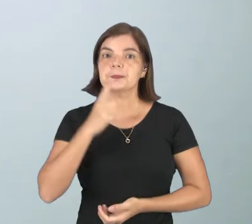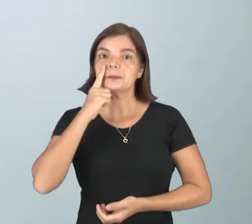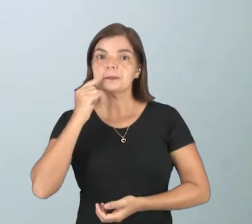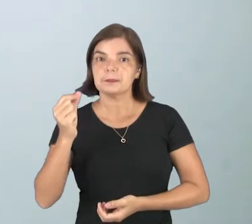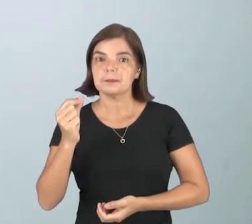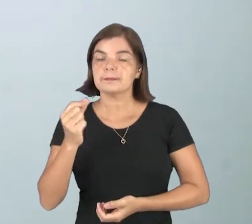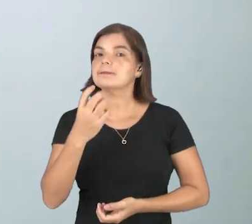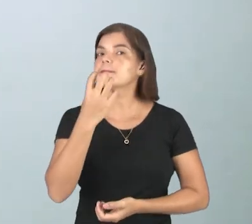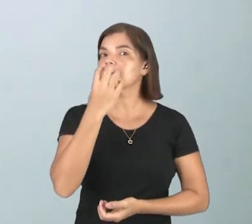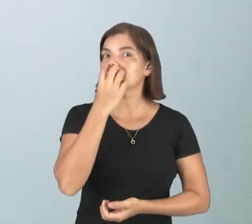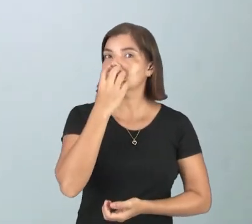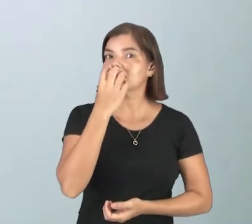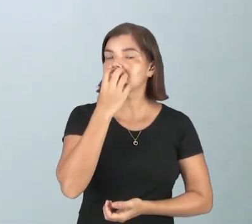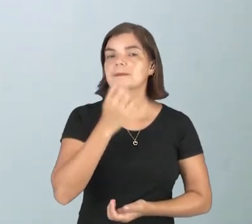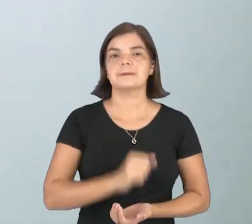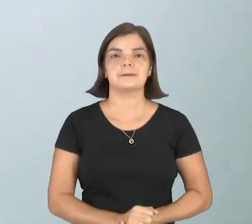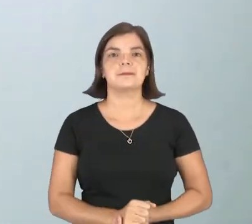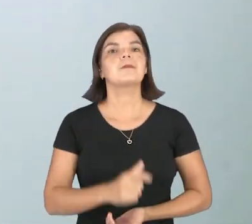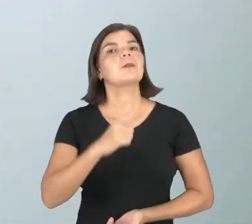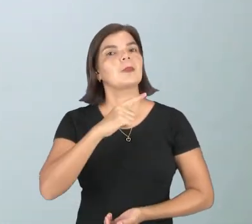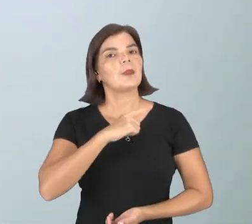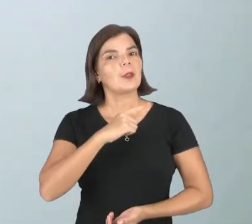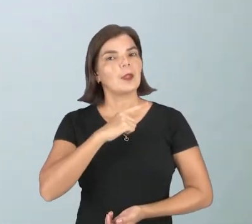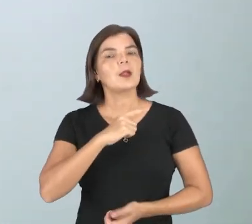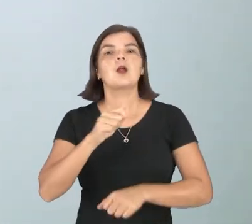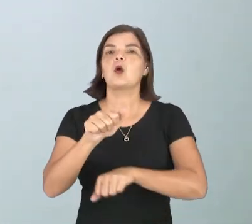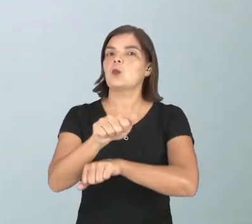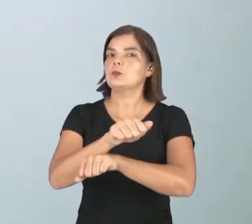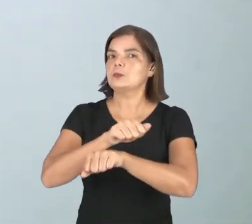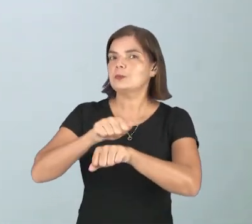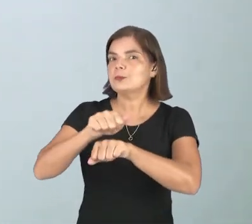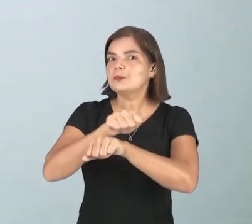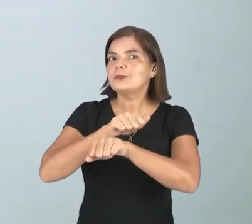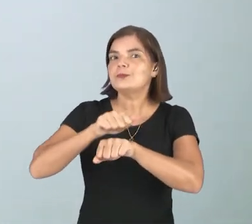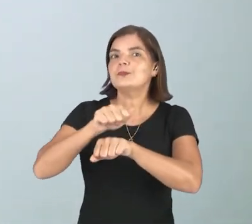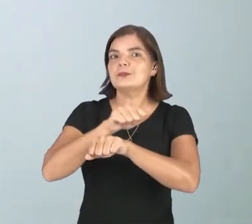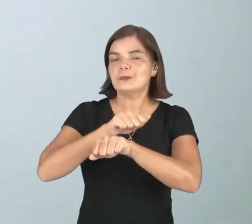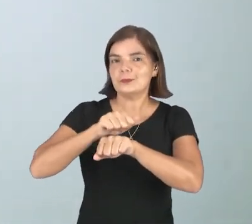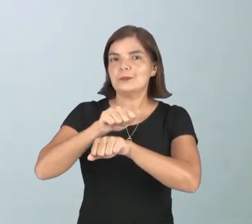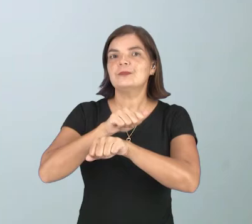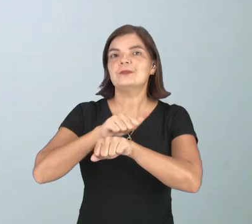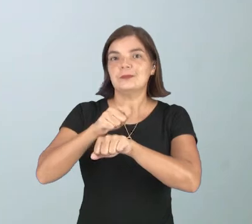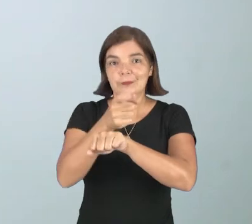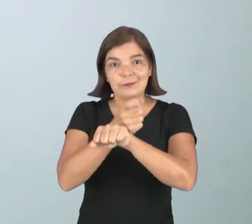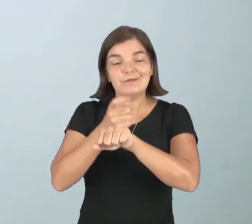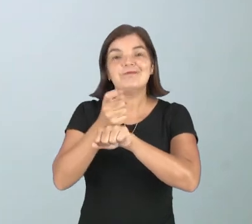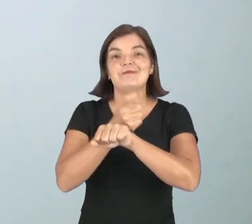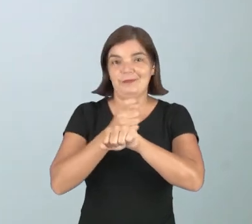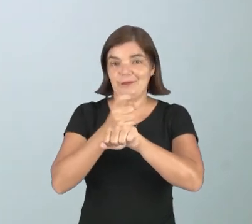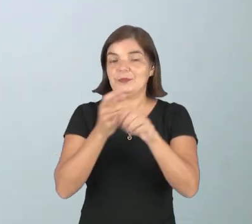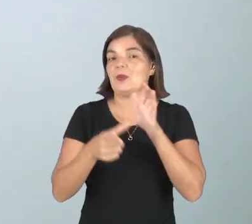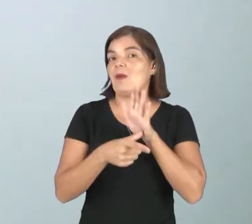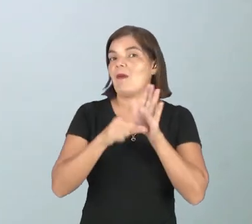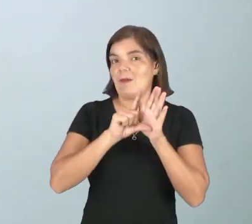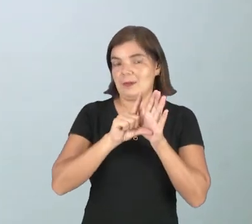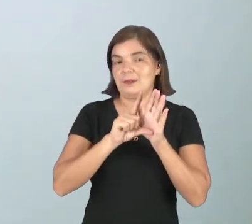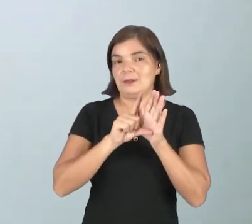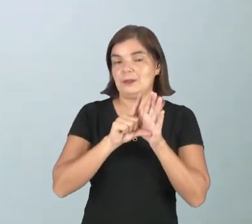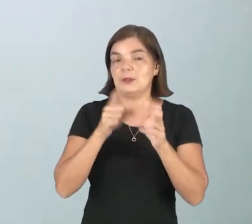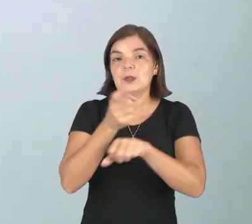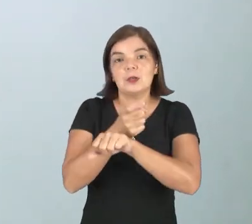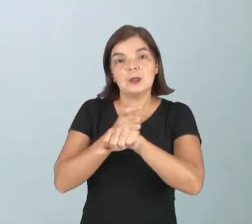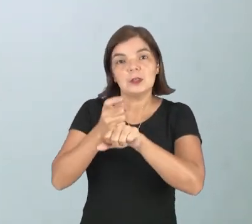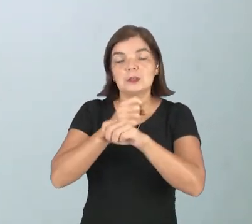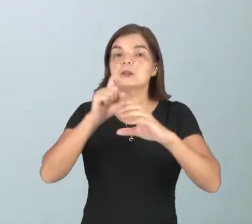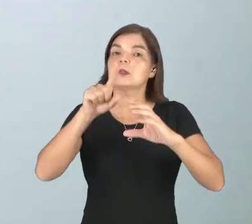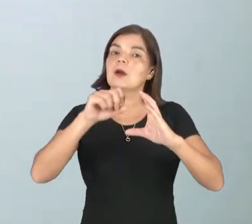e cachorro. E nós temos um adjetivo que está após esses dois nomes. O adjetivo é